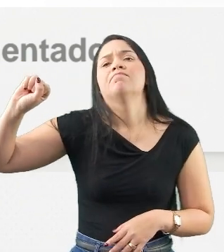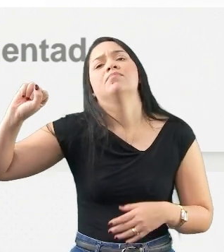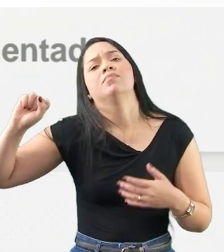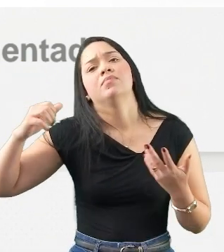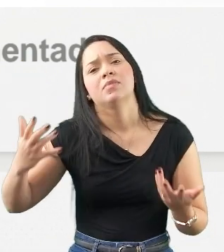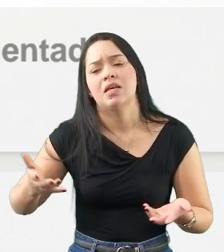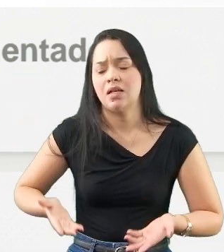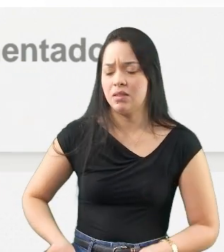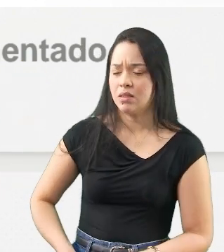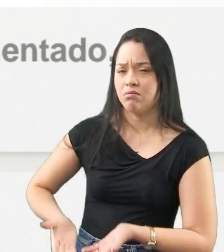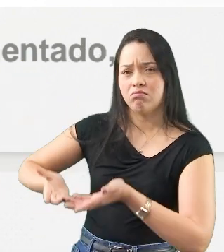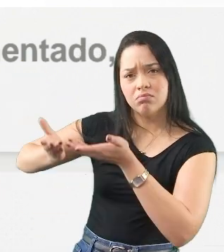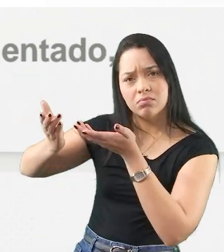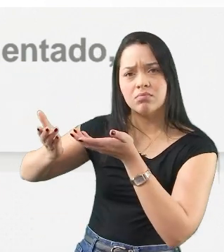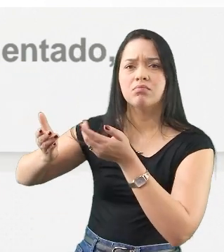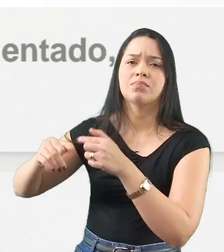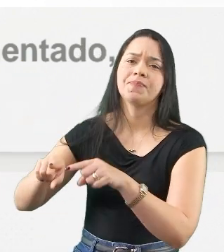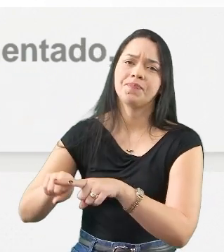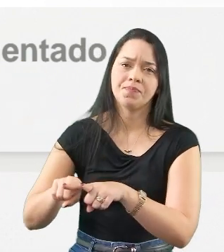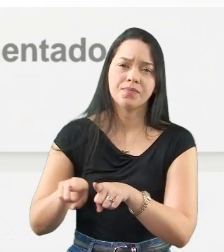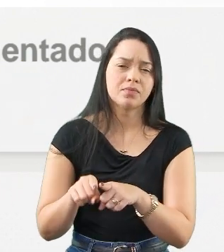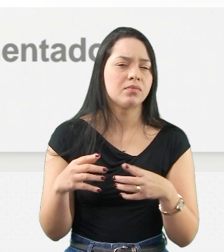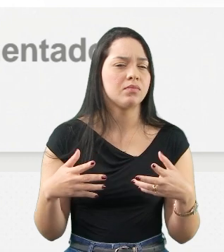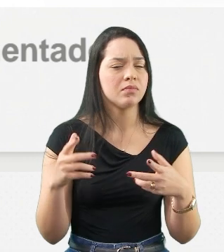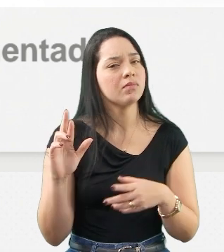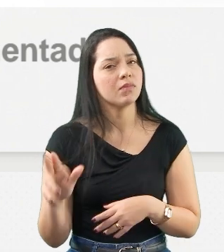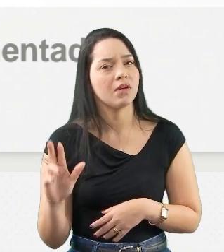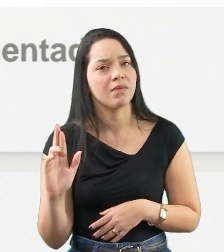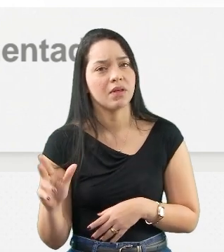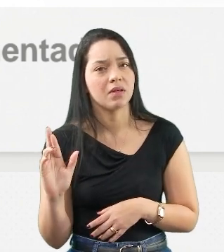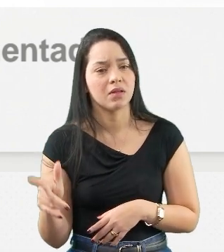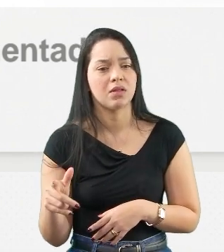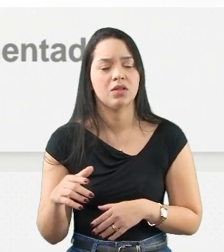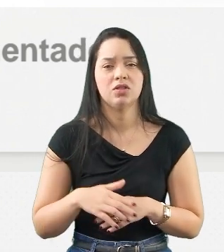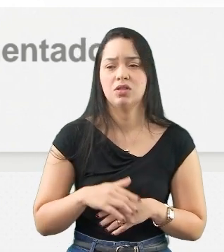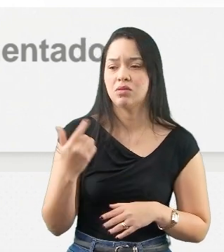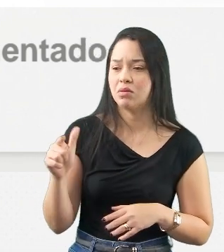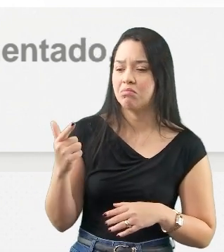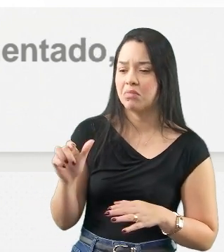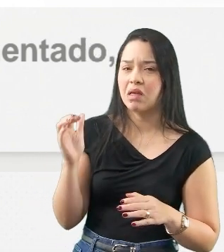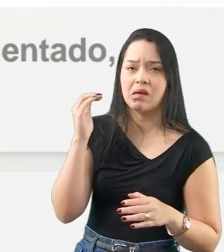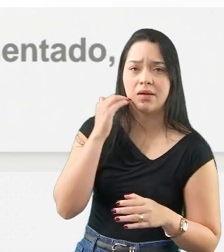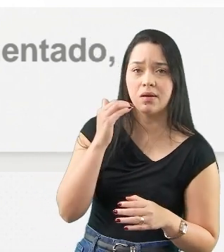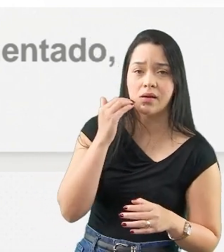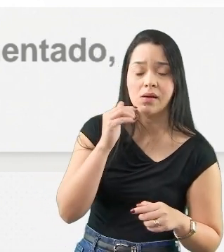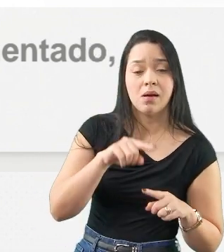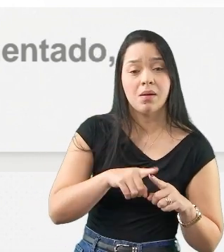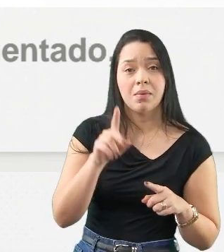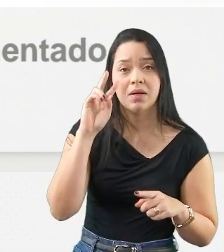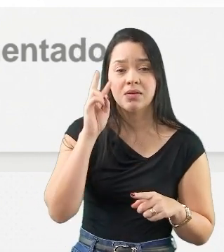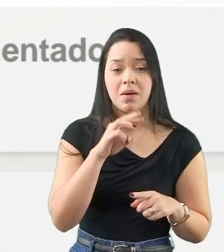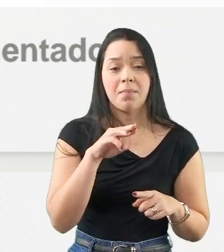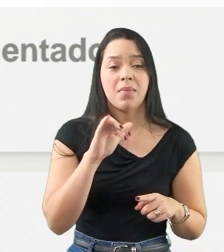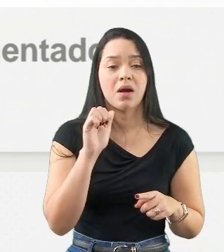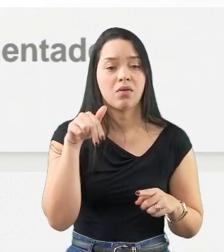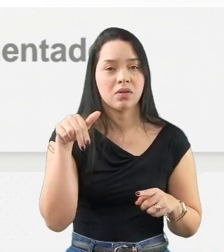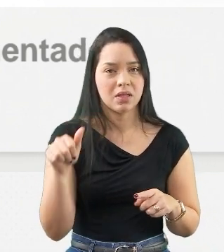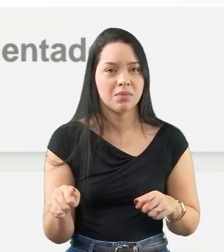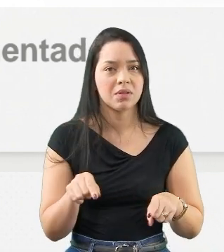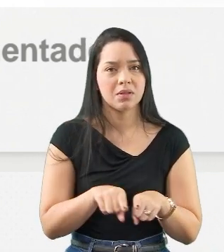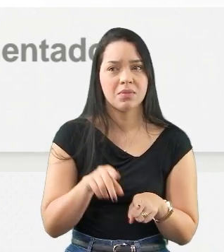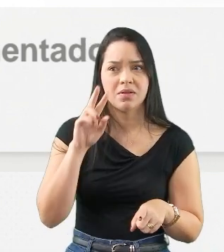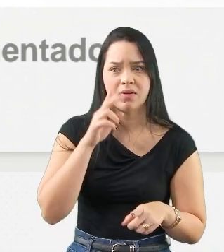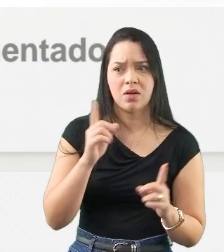ele é exaltado, é um herói assim totalmente diferente, que ele não tem defeito, mas quando a gente olha para Macunaíma, a gente vai ver que é